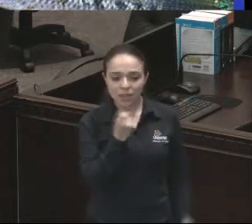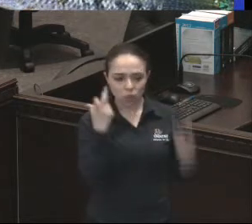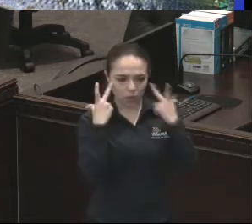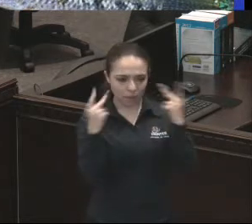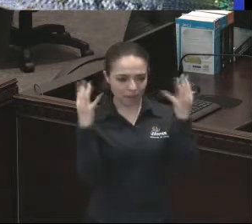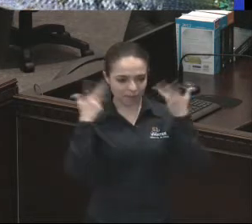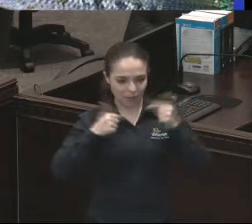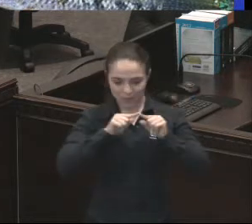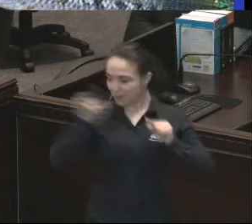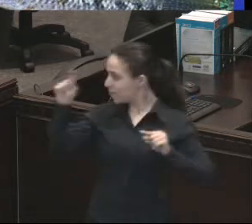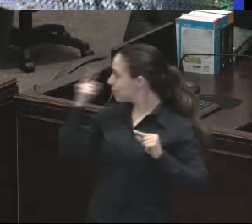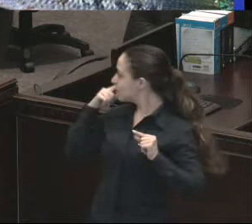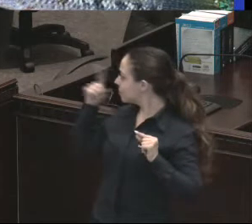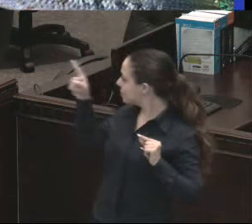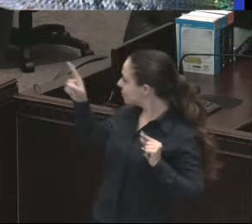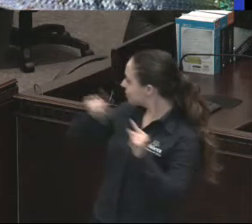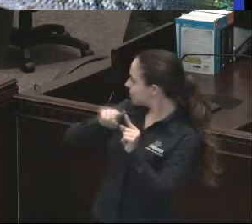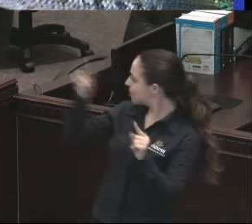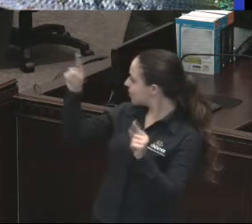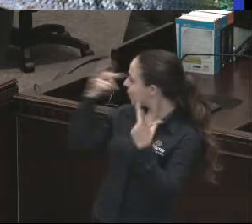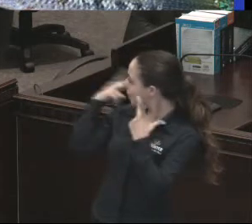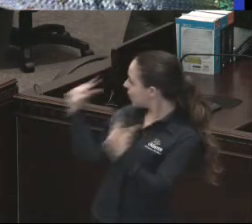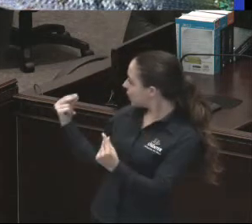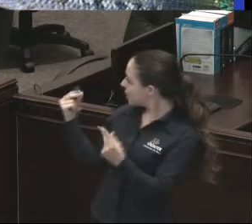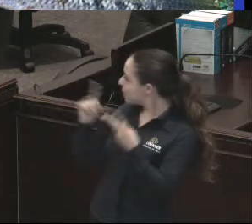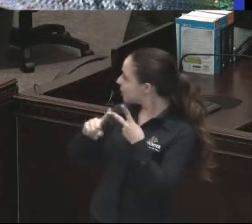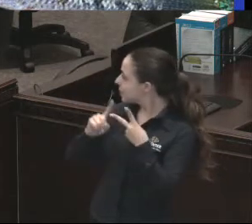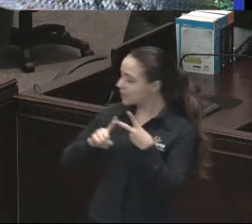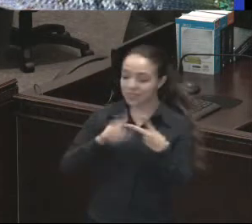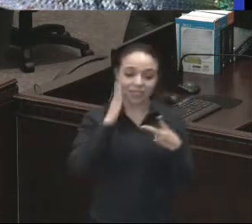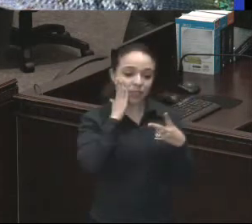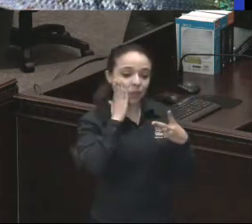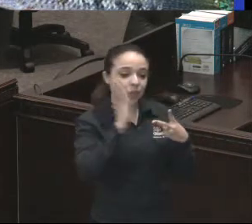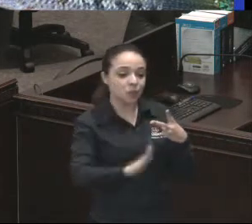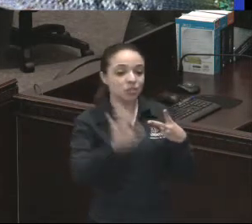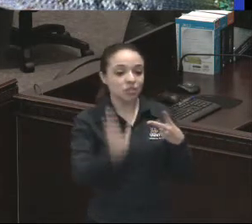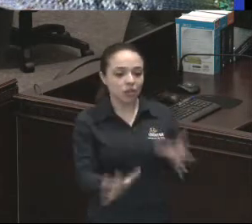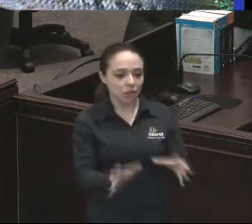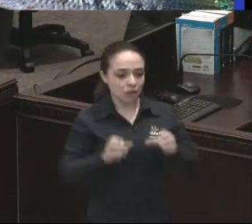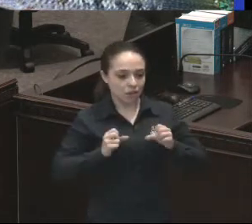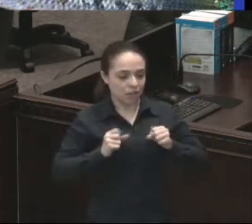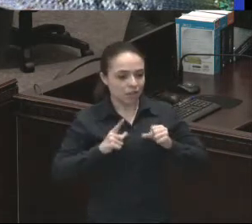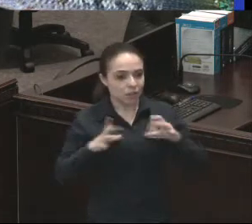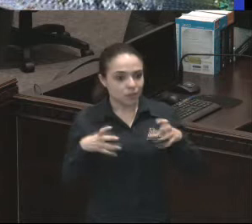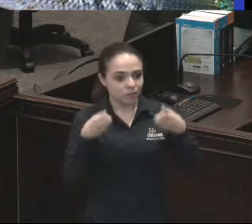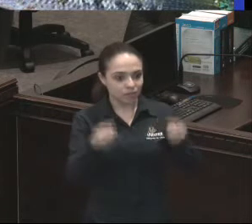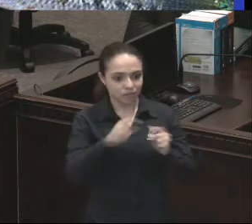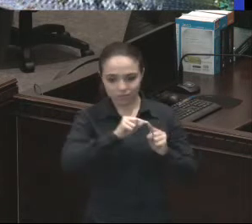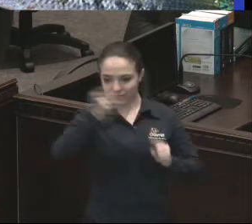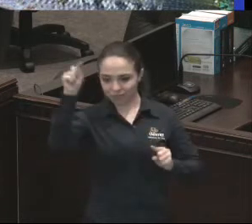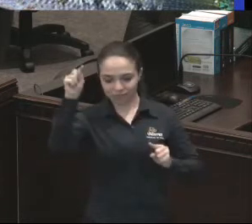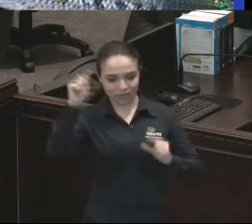normal, e aqui mostra um animal após um processo inflamatório. Ele produz grandes quantidades de